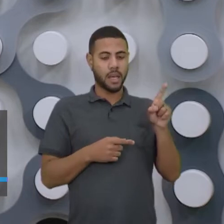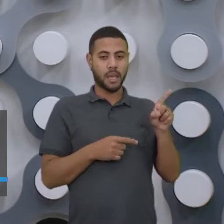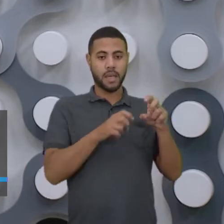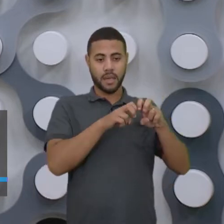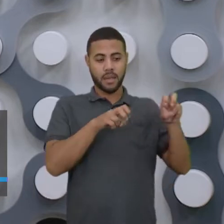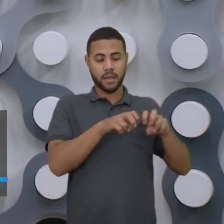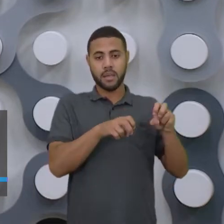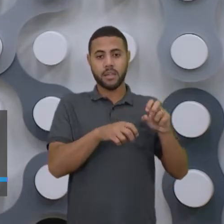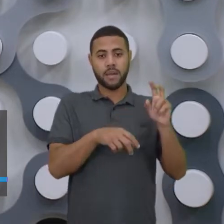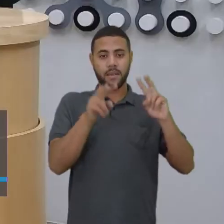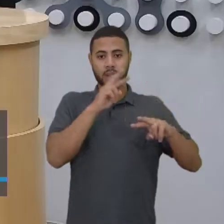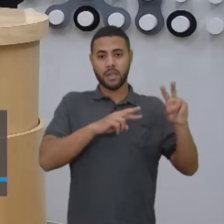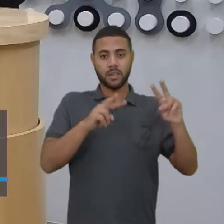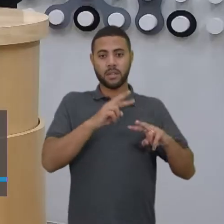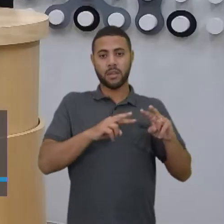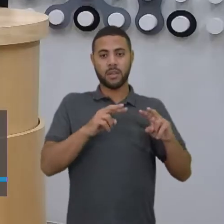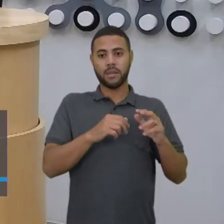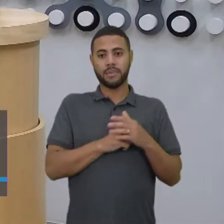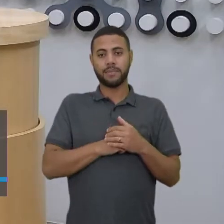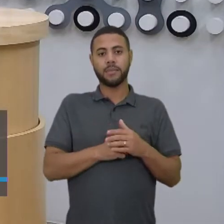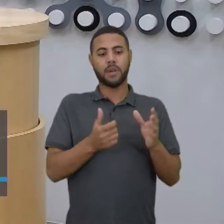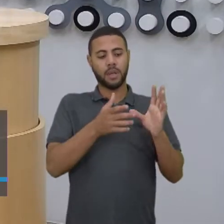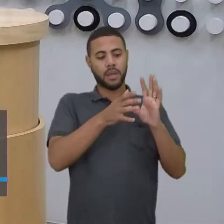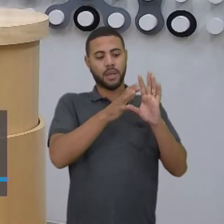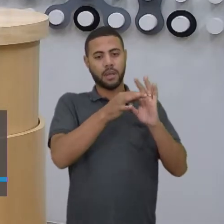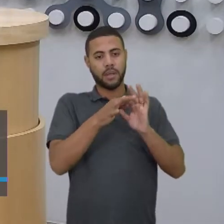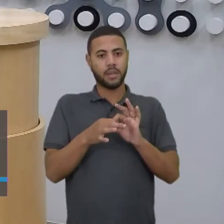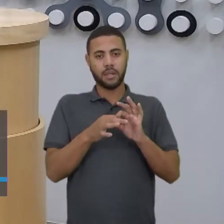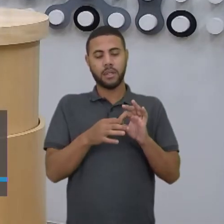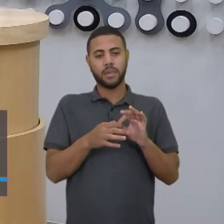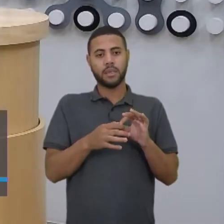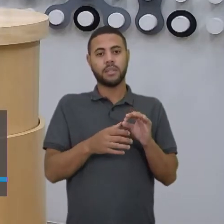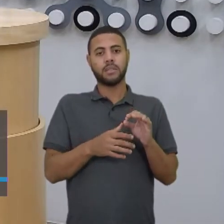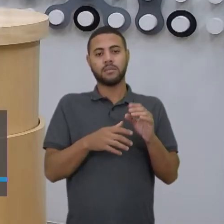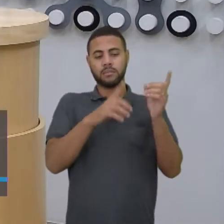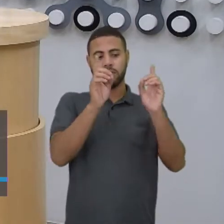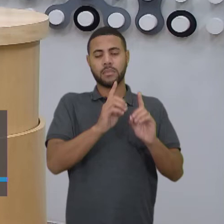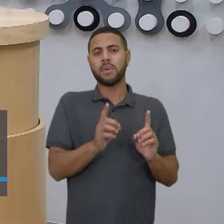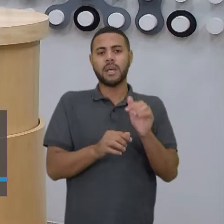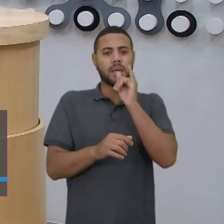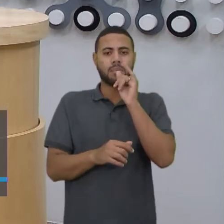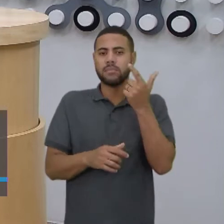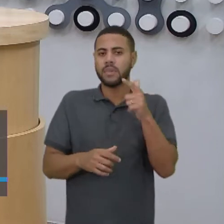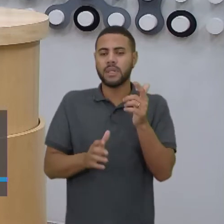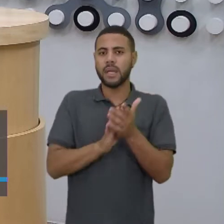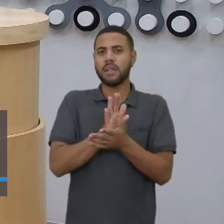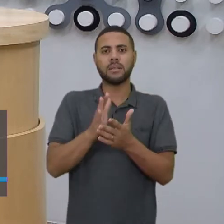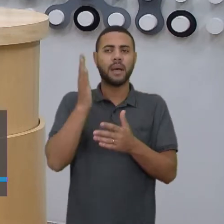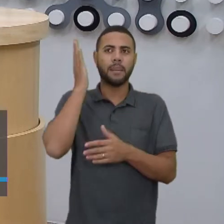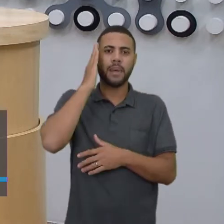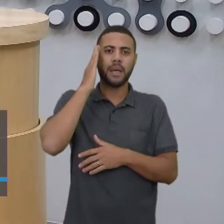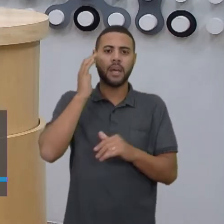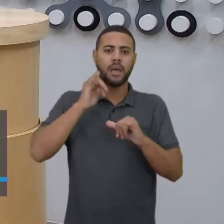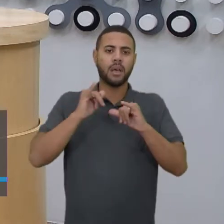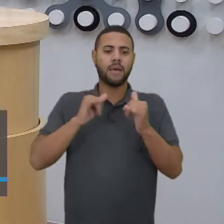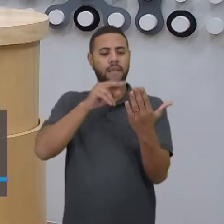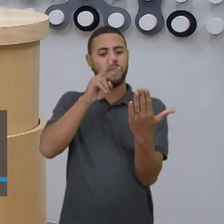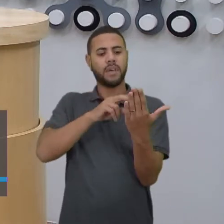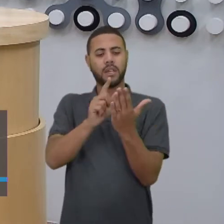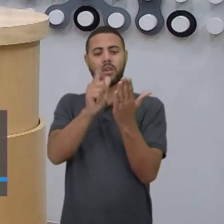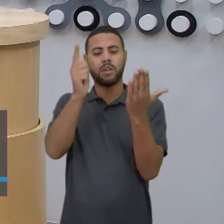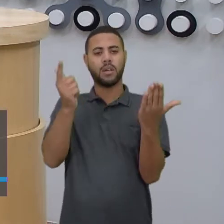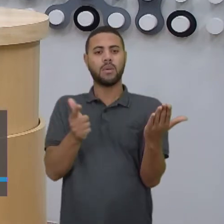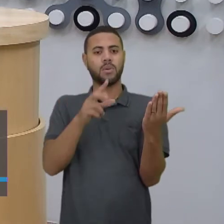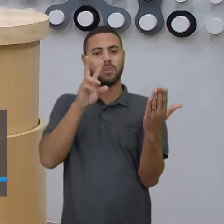Na Paralimpíada. Na Paralimpíada. E quando não tem Paralimpíada? Olha, eu quero eu quero ler no jornal uma